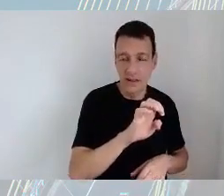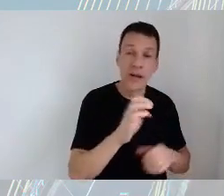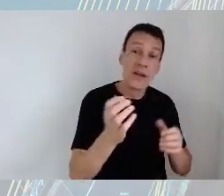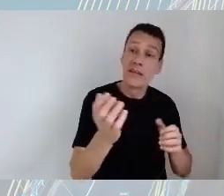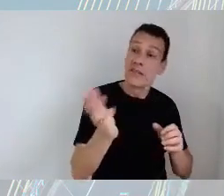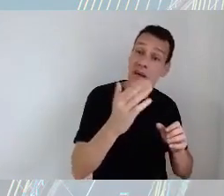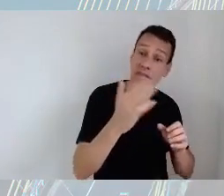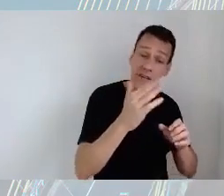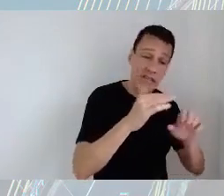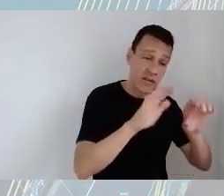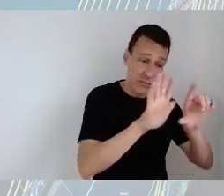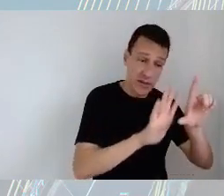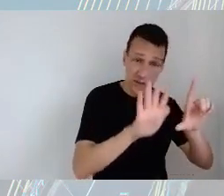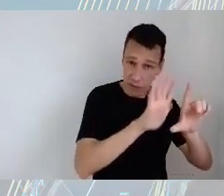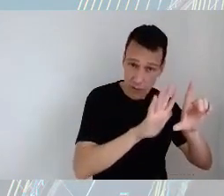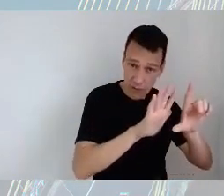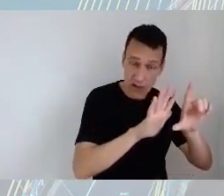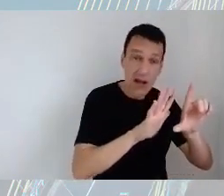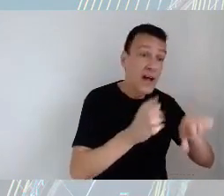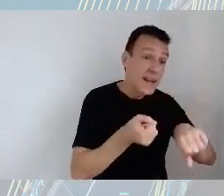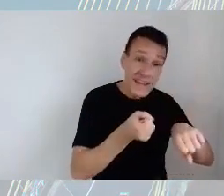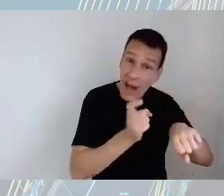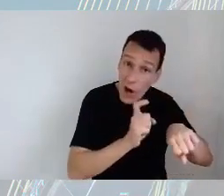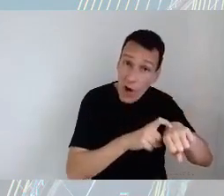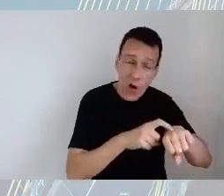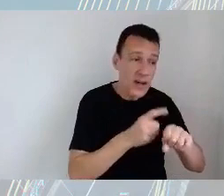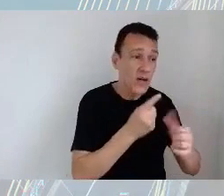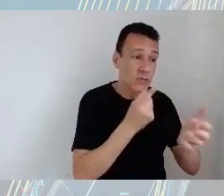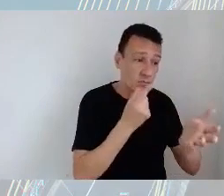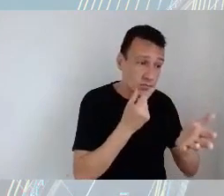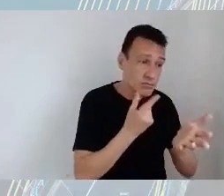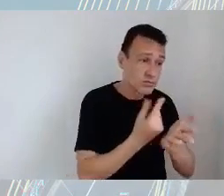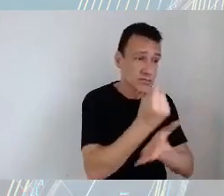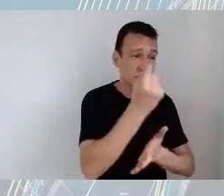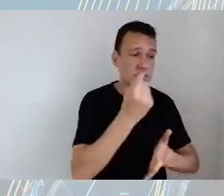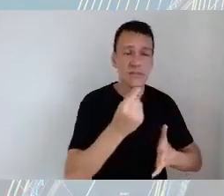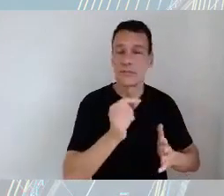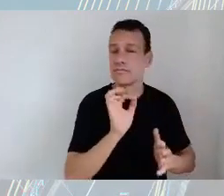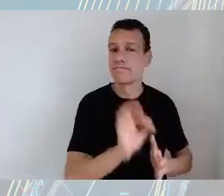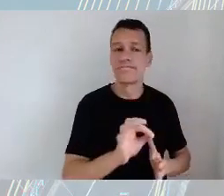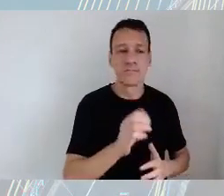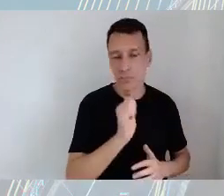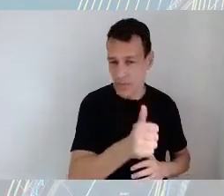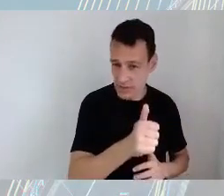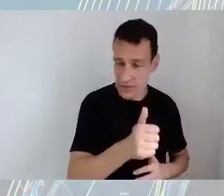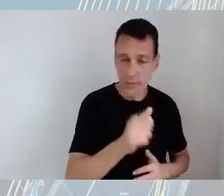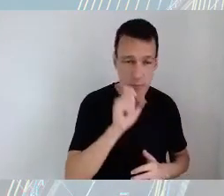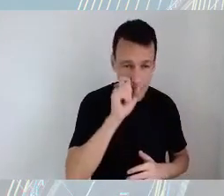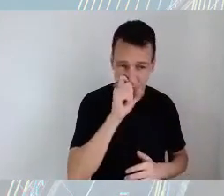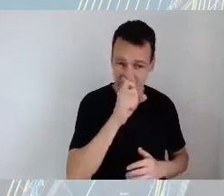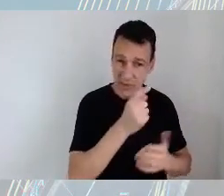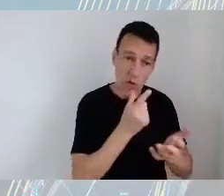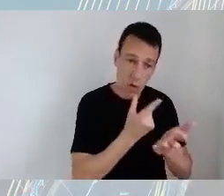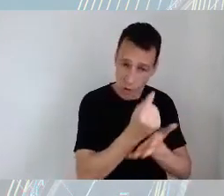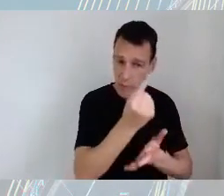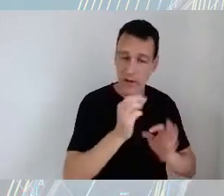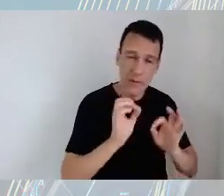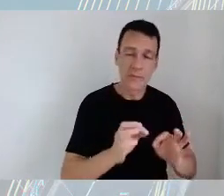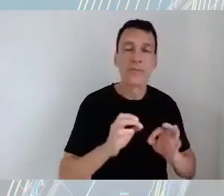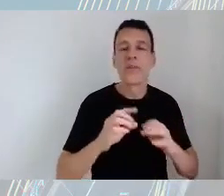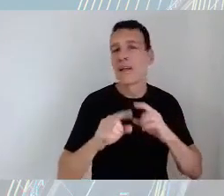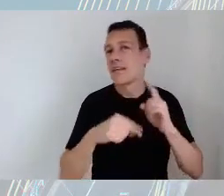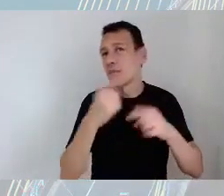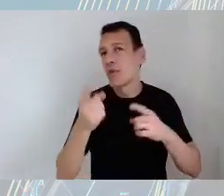vai fazer uma compra, né? E você consegue retroalimentar os algoritmos de campanha paga de marketing, como, por exemplo, Google Ads,